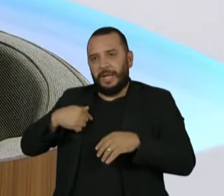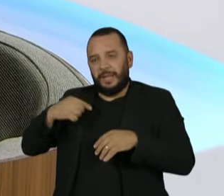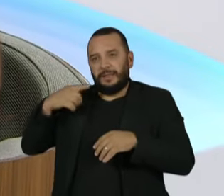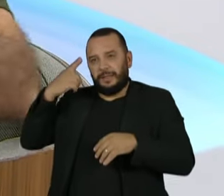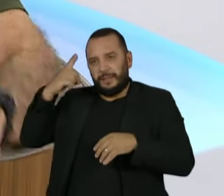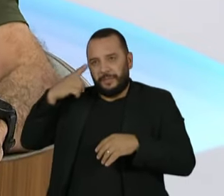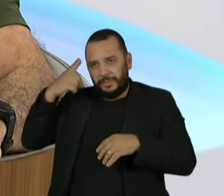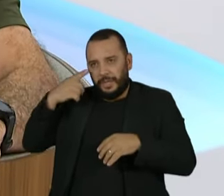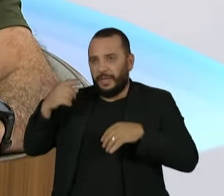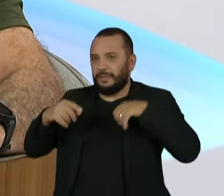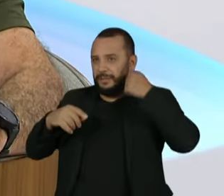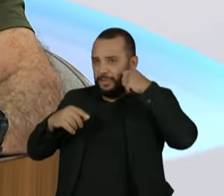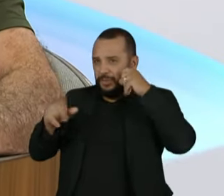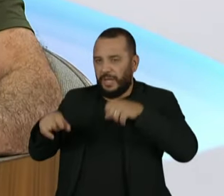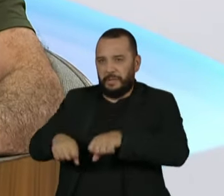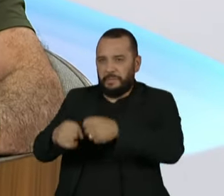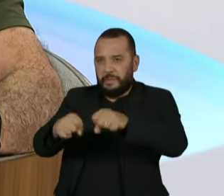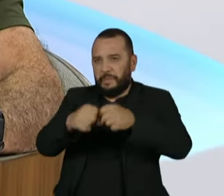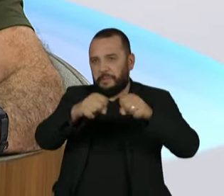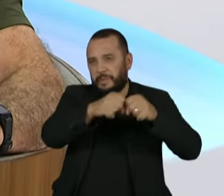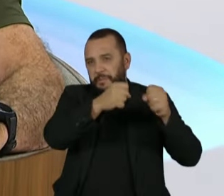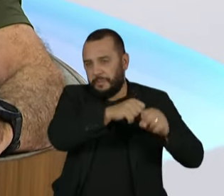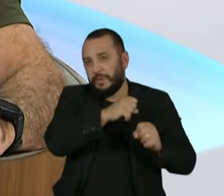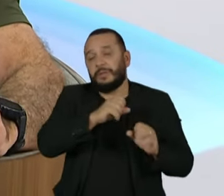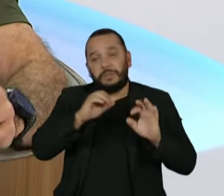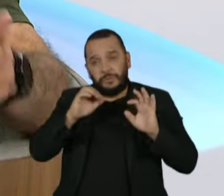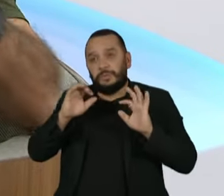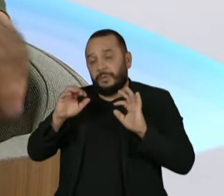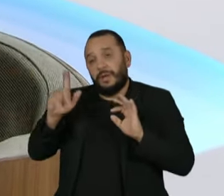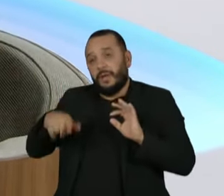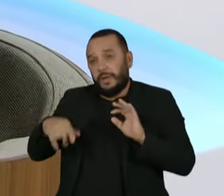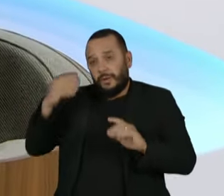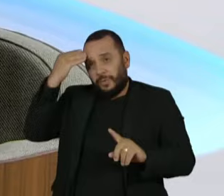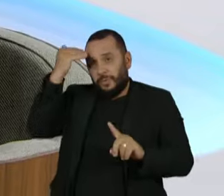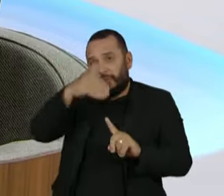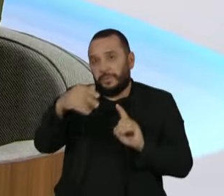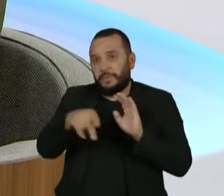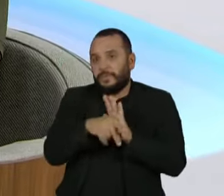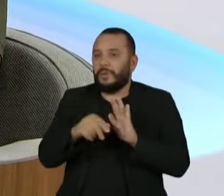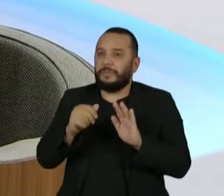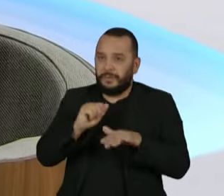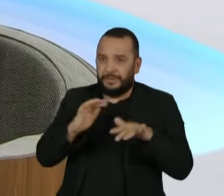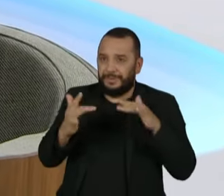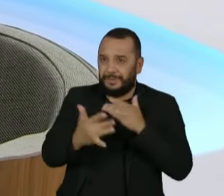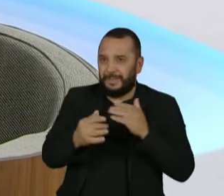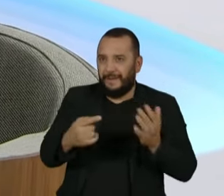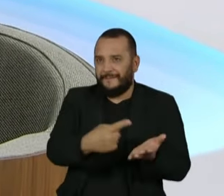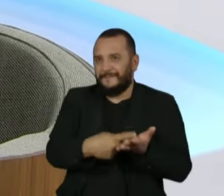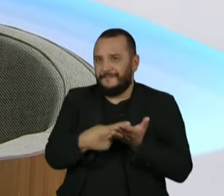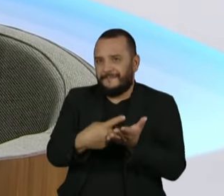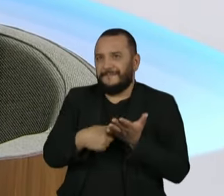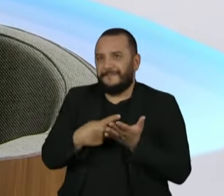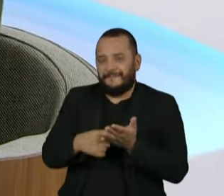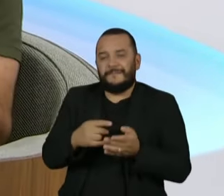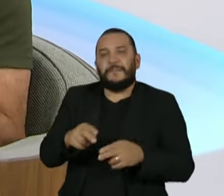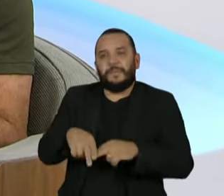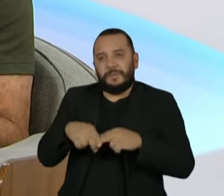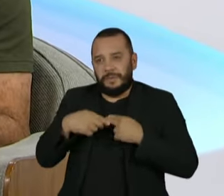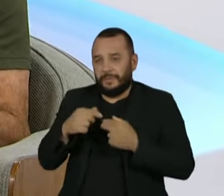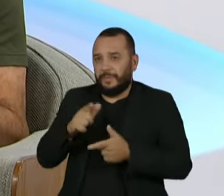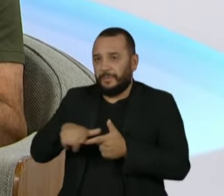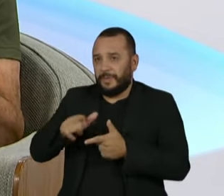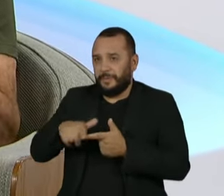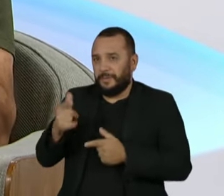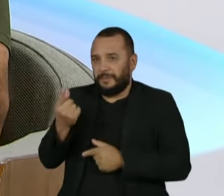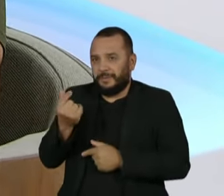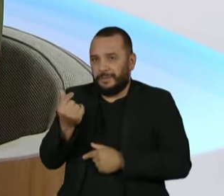ali e muitas das redes sociais envolvidas nesse processo então daí vem por exemplo a crise financeira do Twitter a